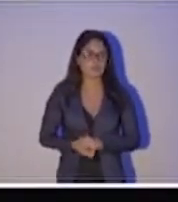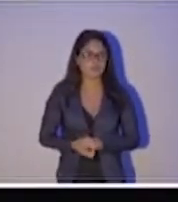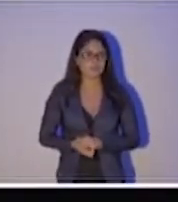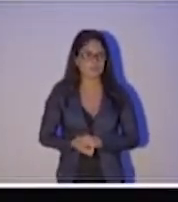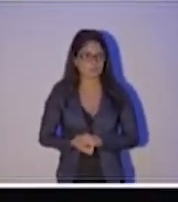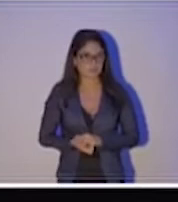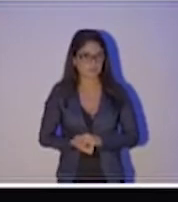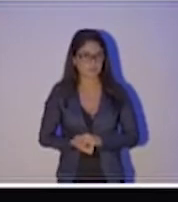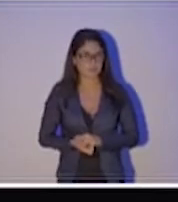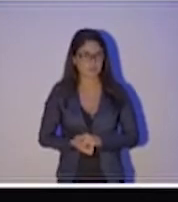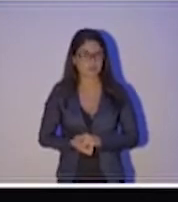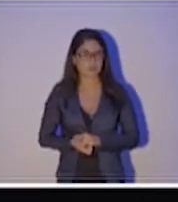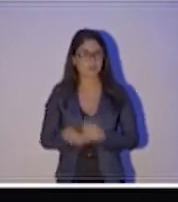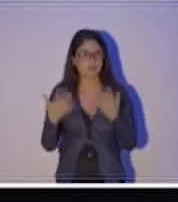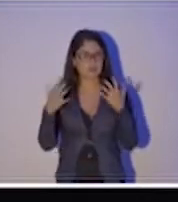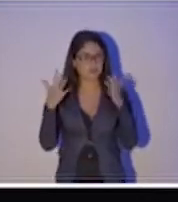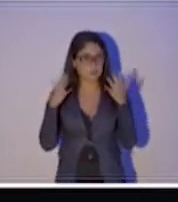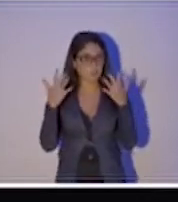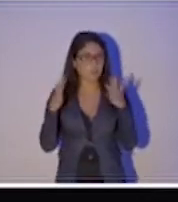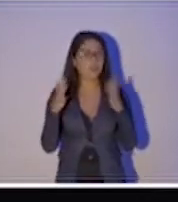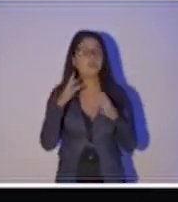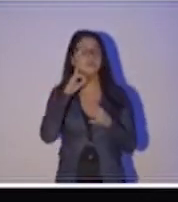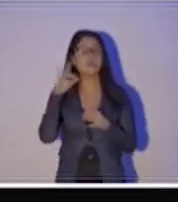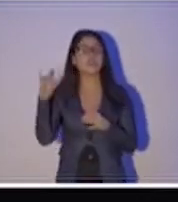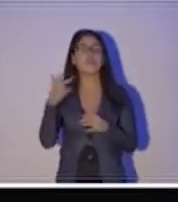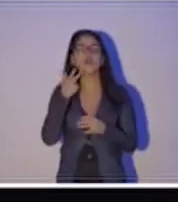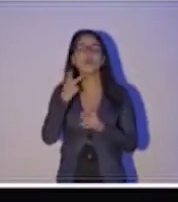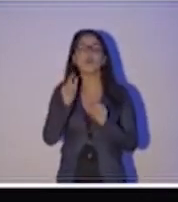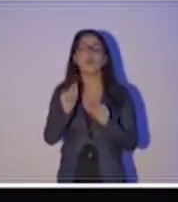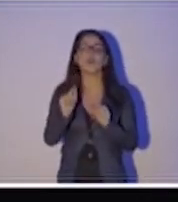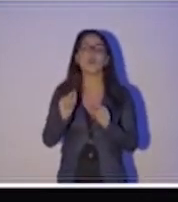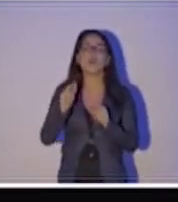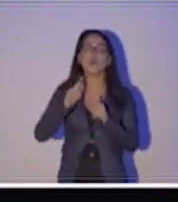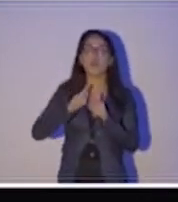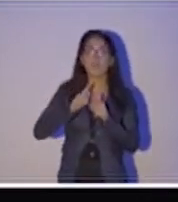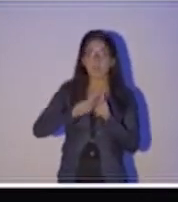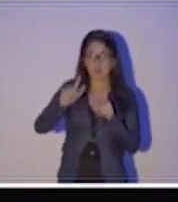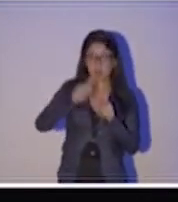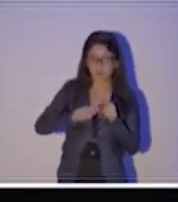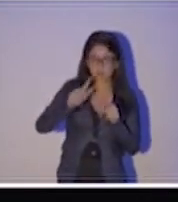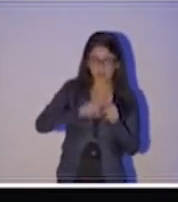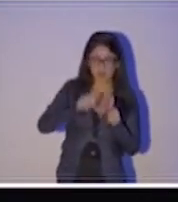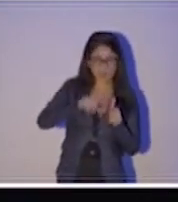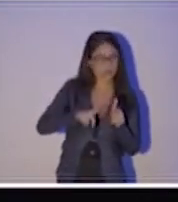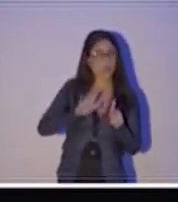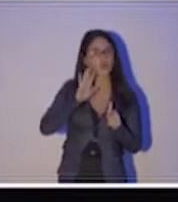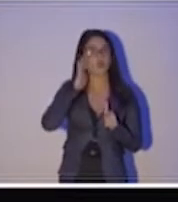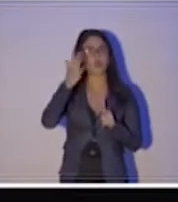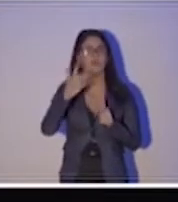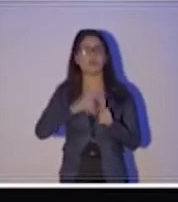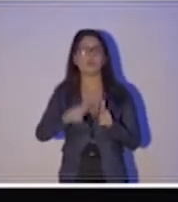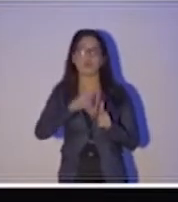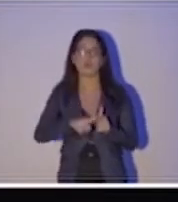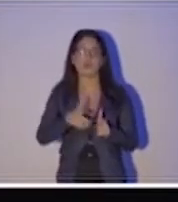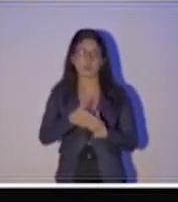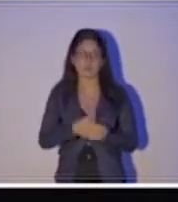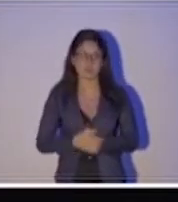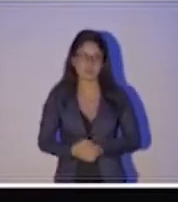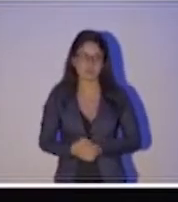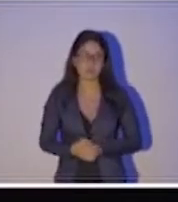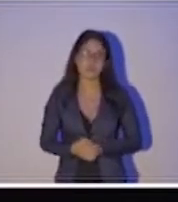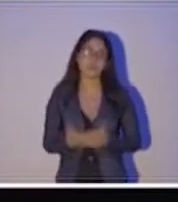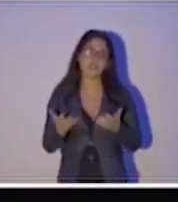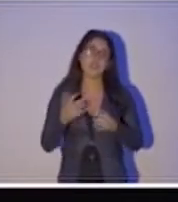Como a gente falou no almoço, que não vejam a gente como um problema, mas sim como a solução do problema, né? E eu queria